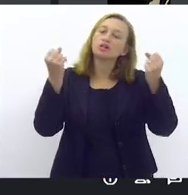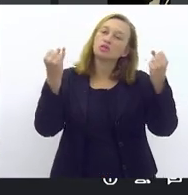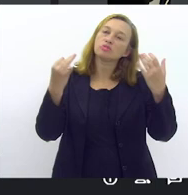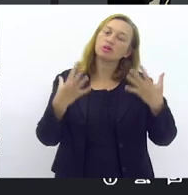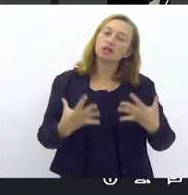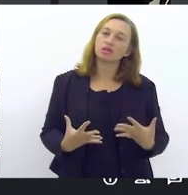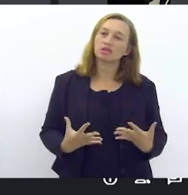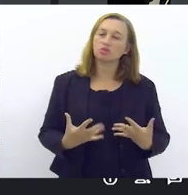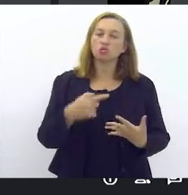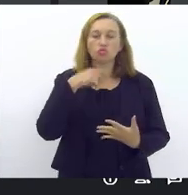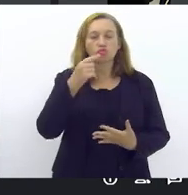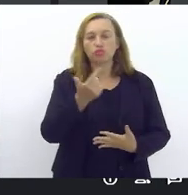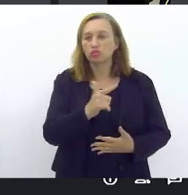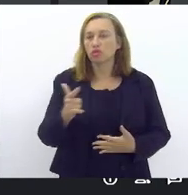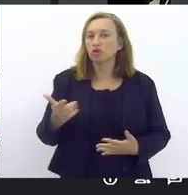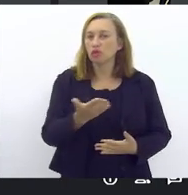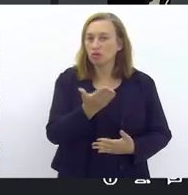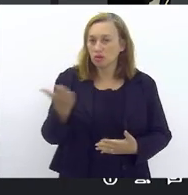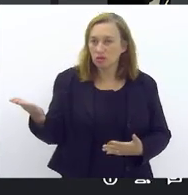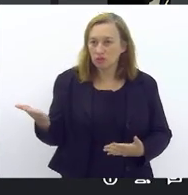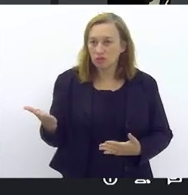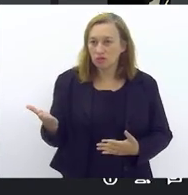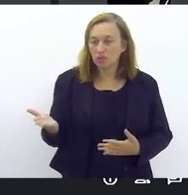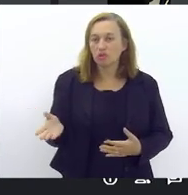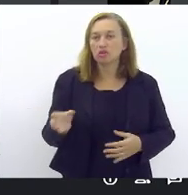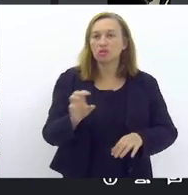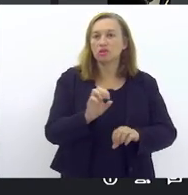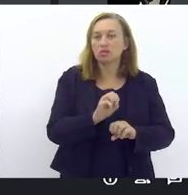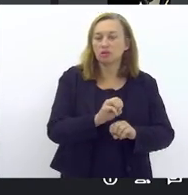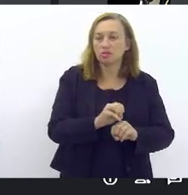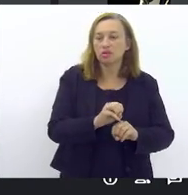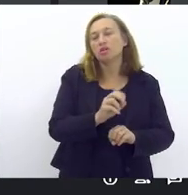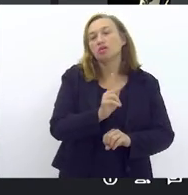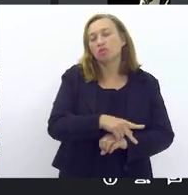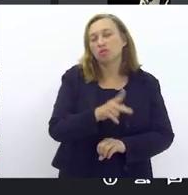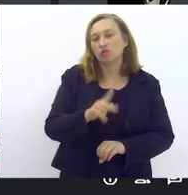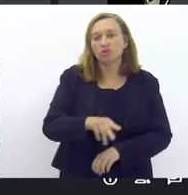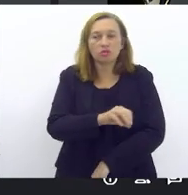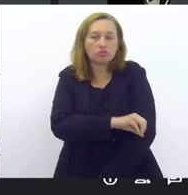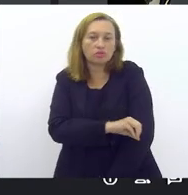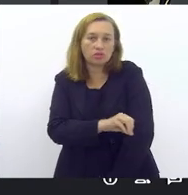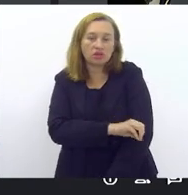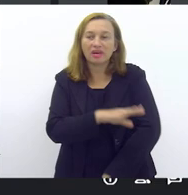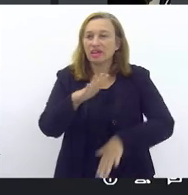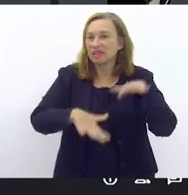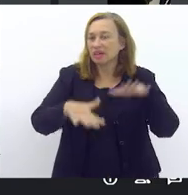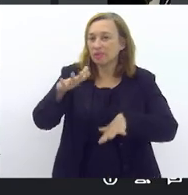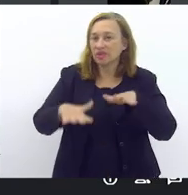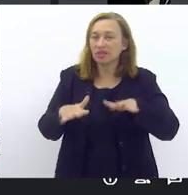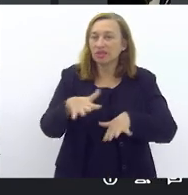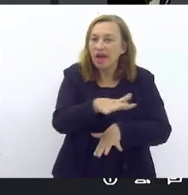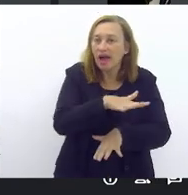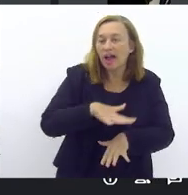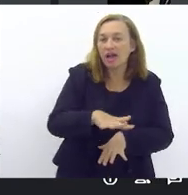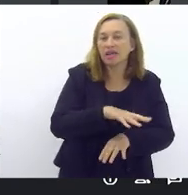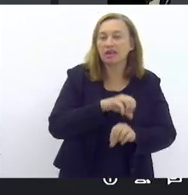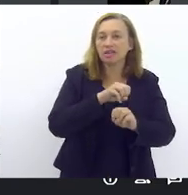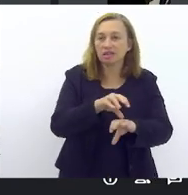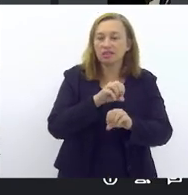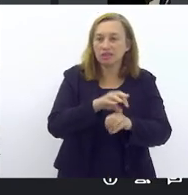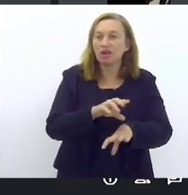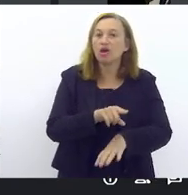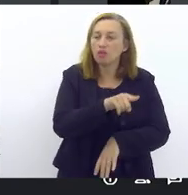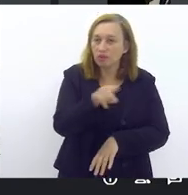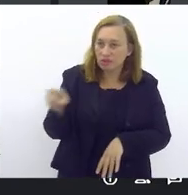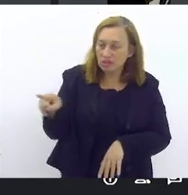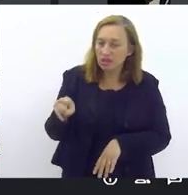que vocês, educadoras de educação infantil, independentemente da nomenclatura, vocês são professoras,